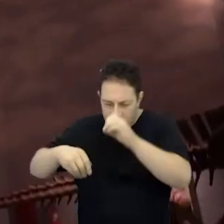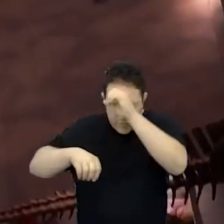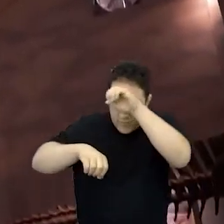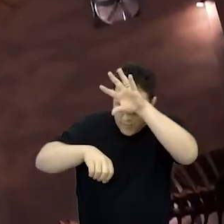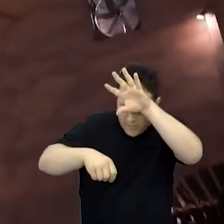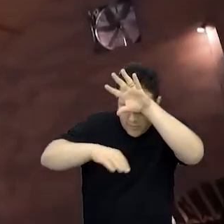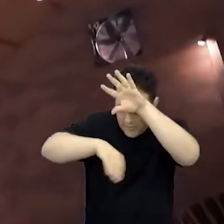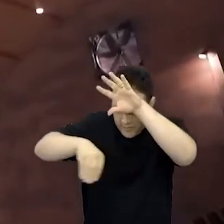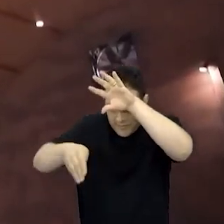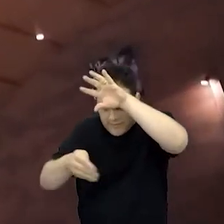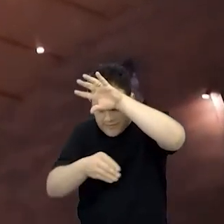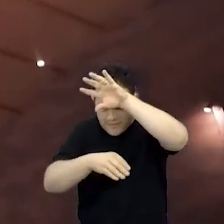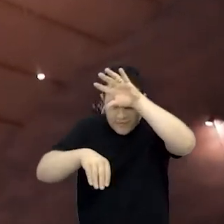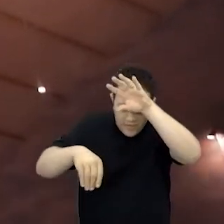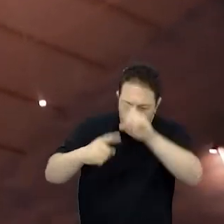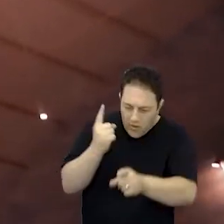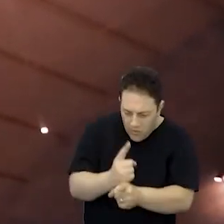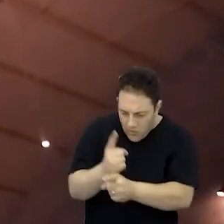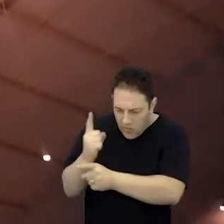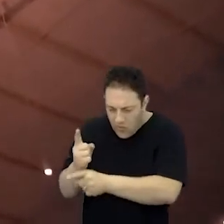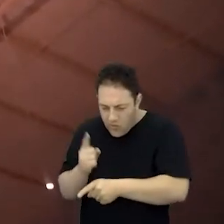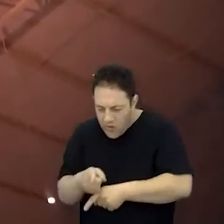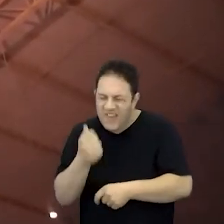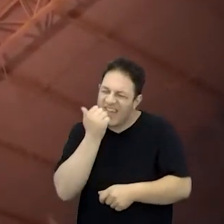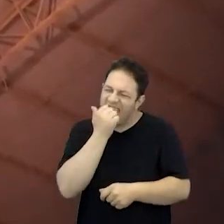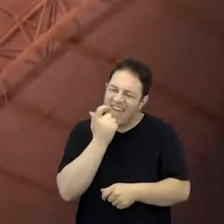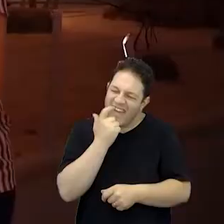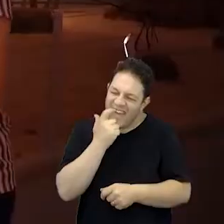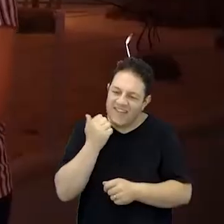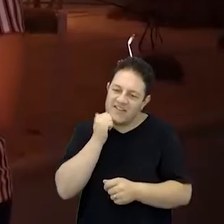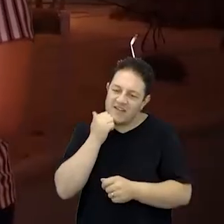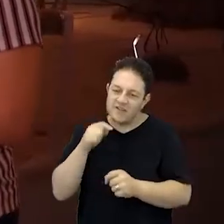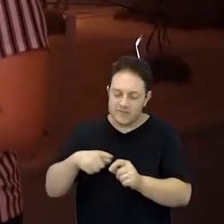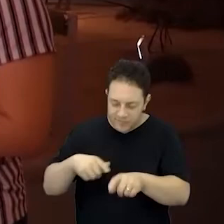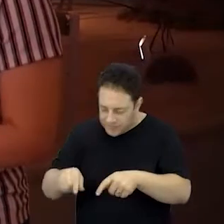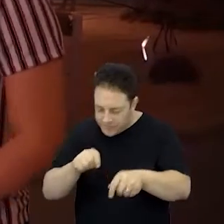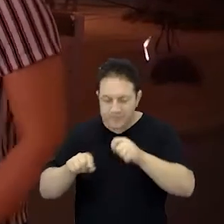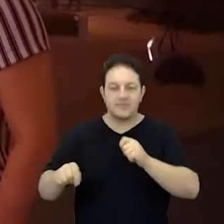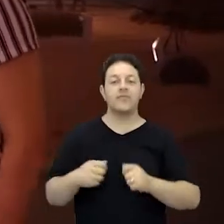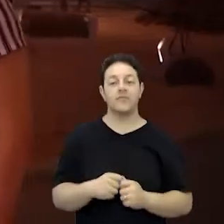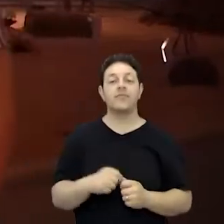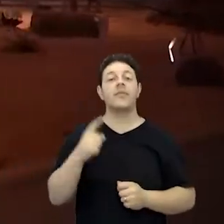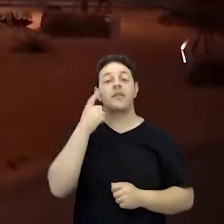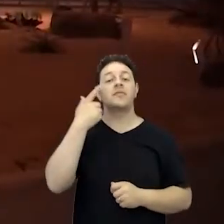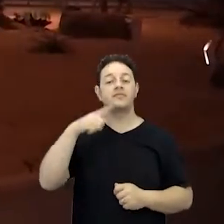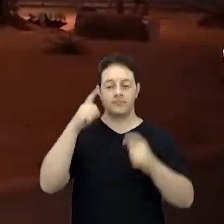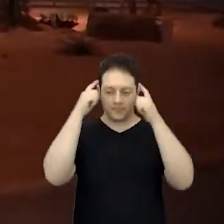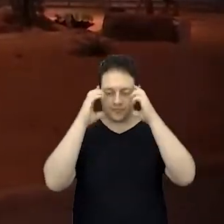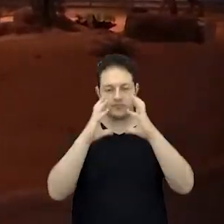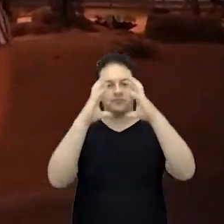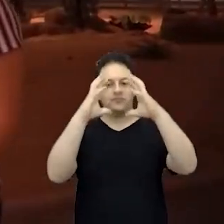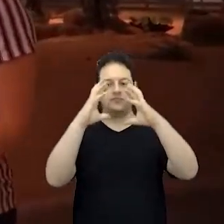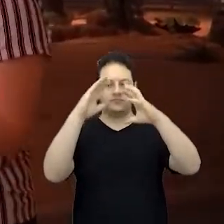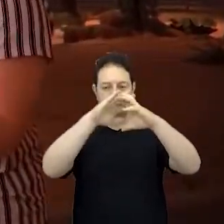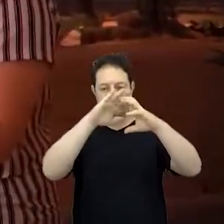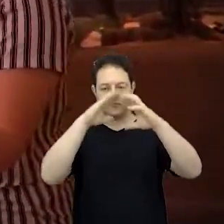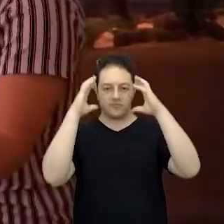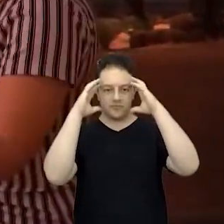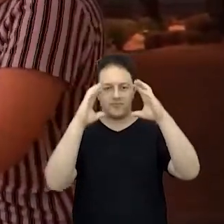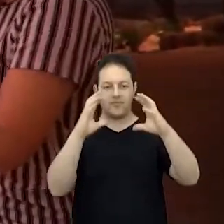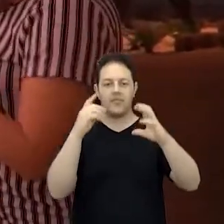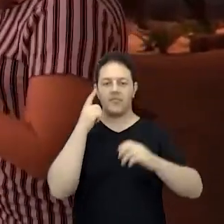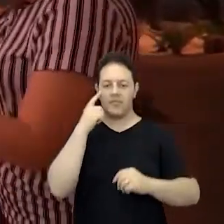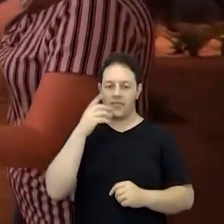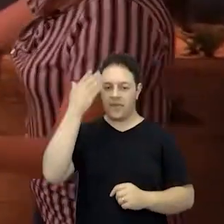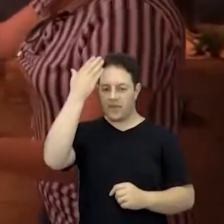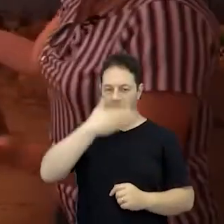muito para aprender inclusive sobre a nossa linhagem que a linhagem evolutiva uma atualmente e aí a gente vê inclusive os crânios né os crânios que nada mais